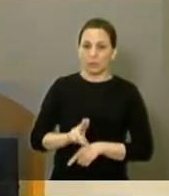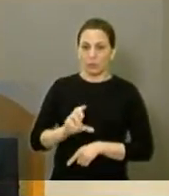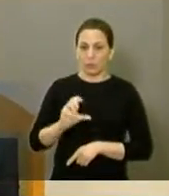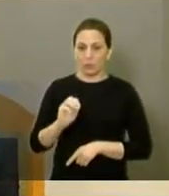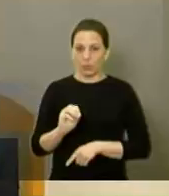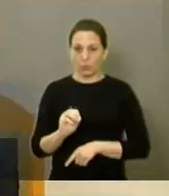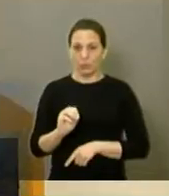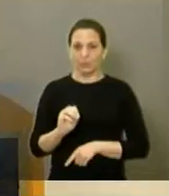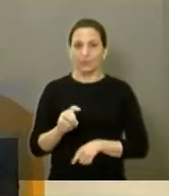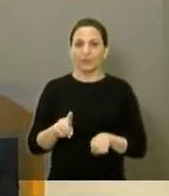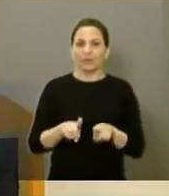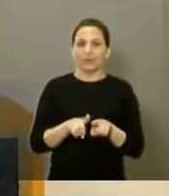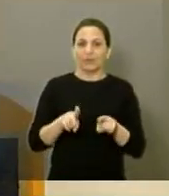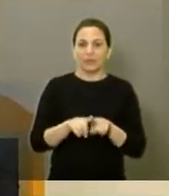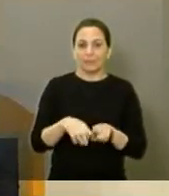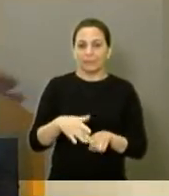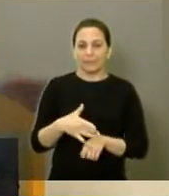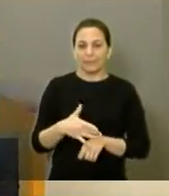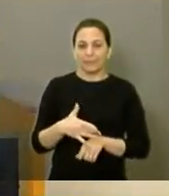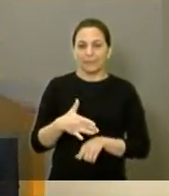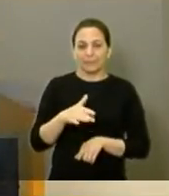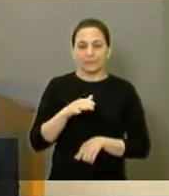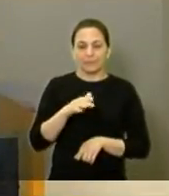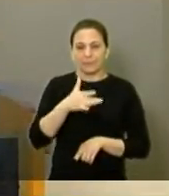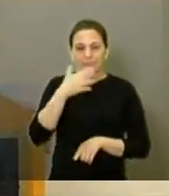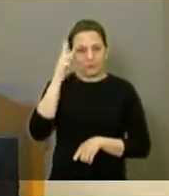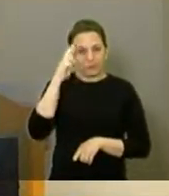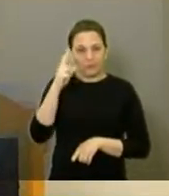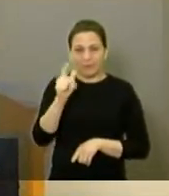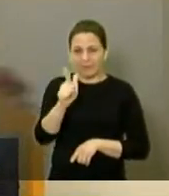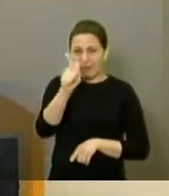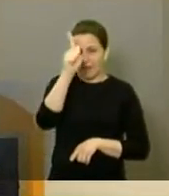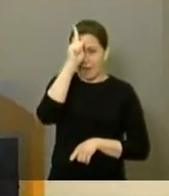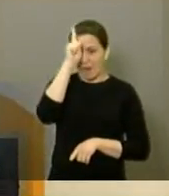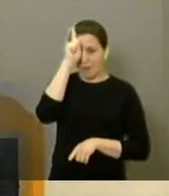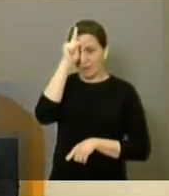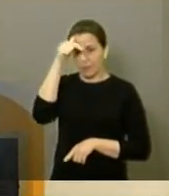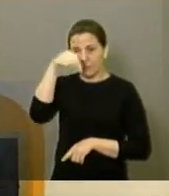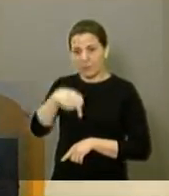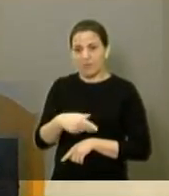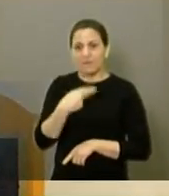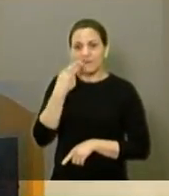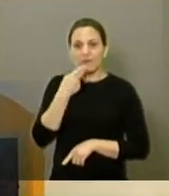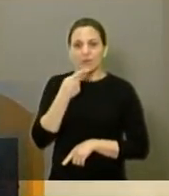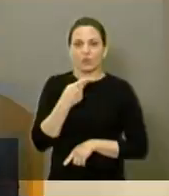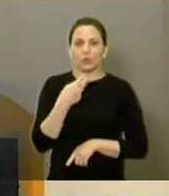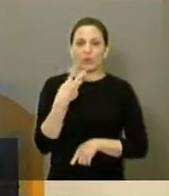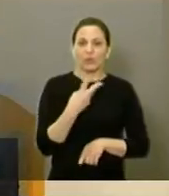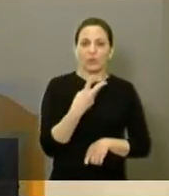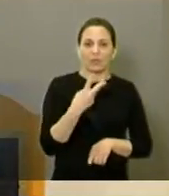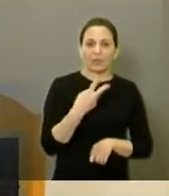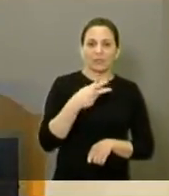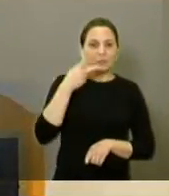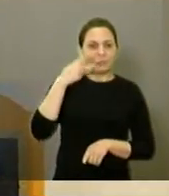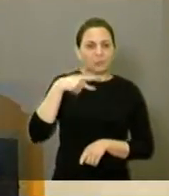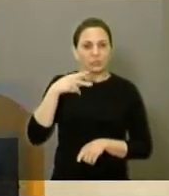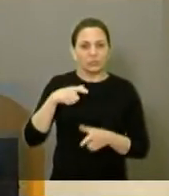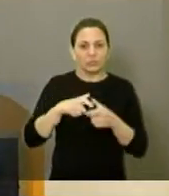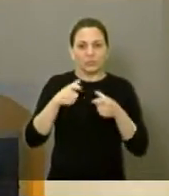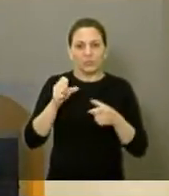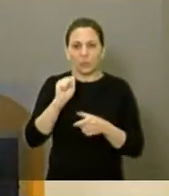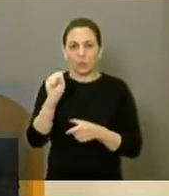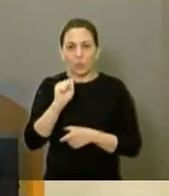chanceler alemão que recentemente veio falar que de três partidos aumentou para oito na